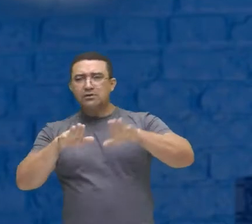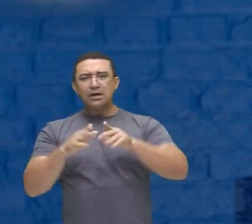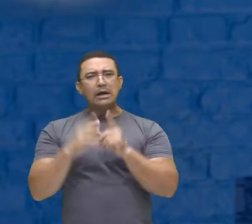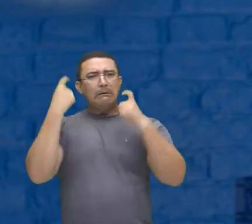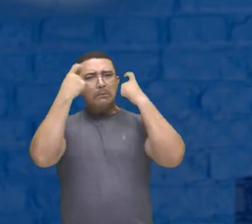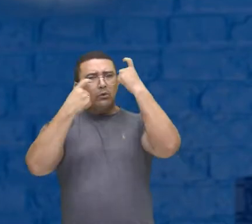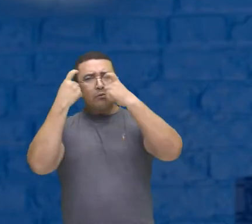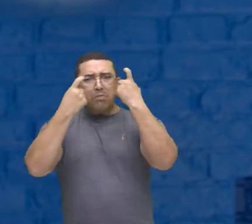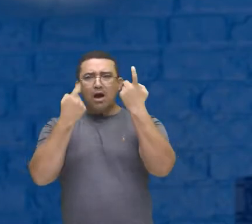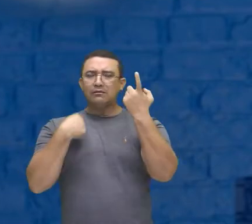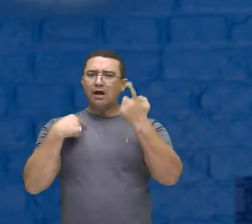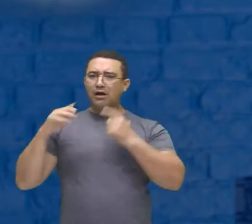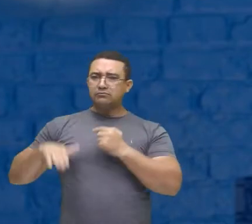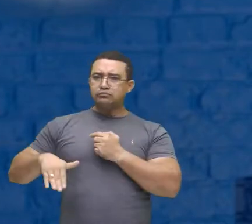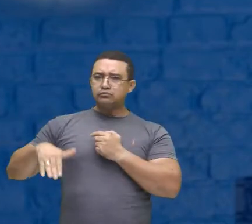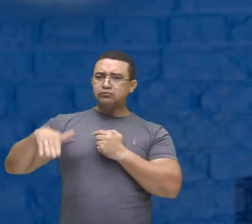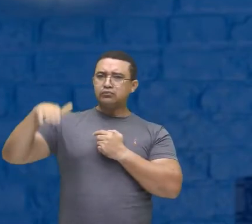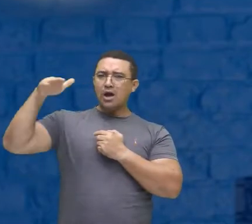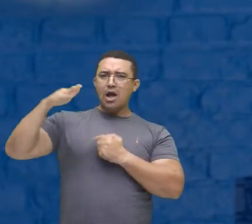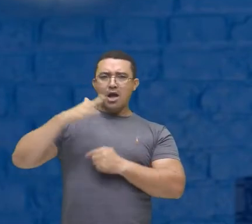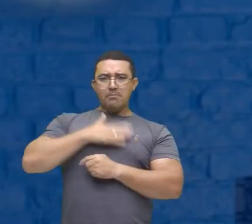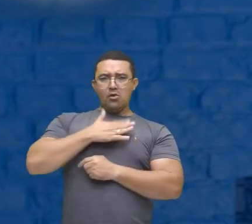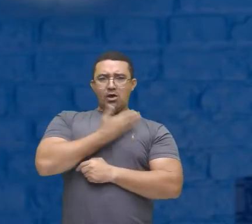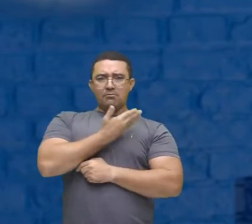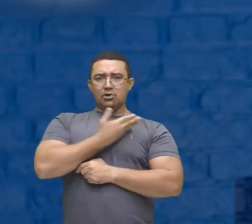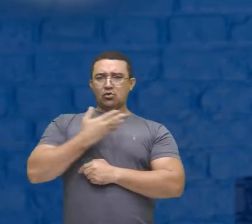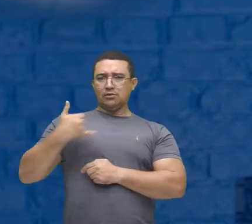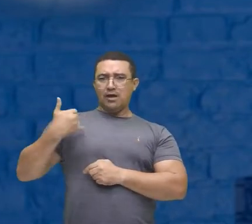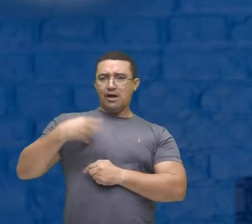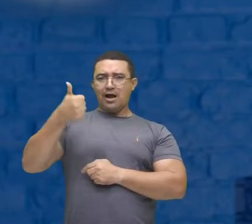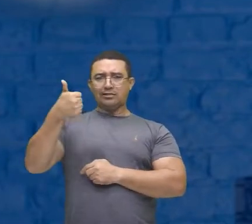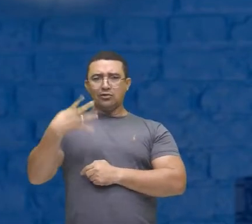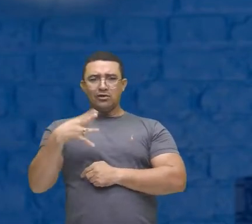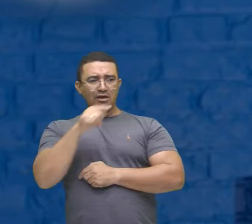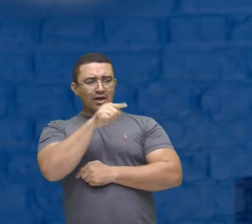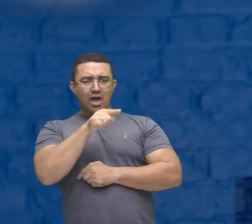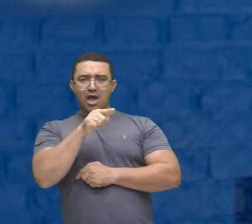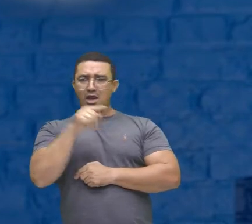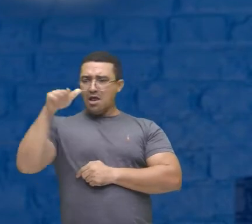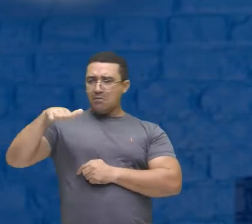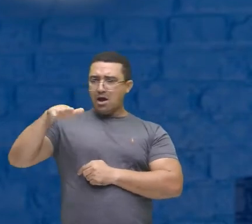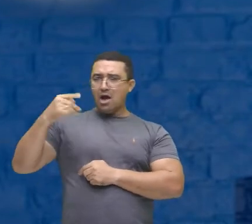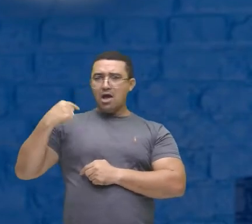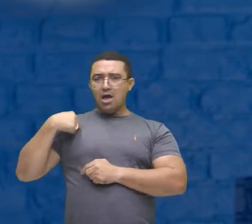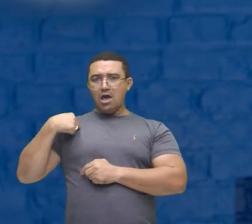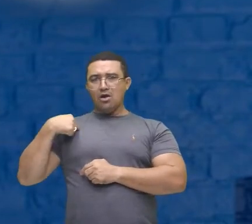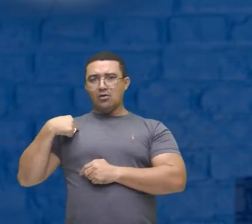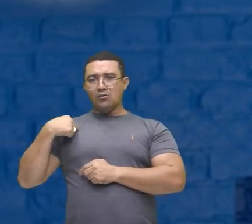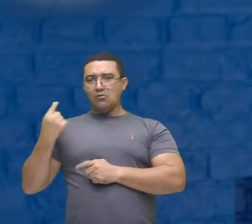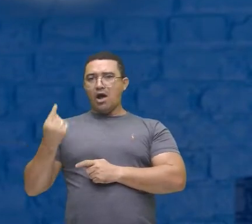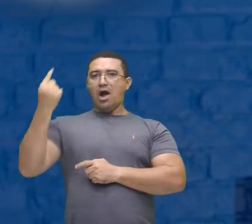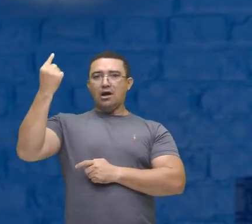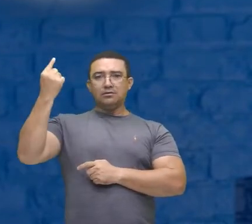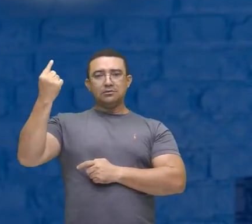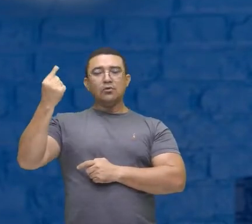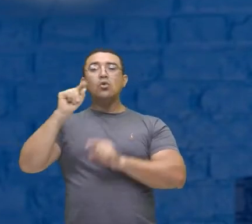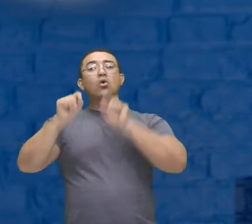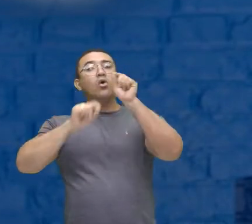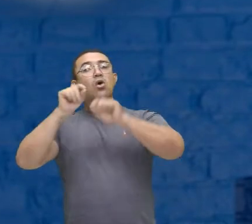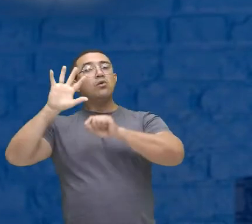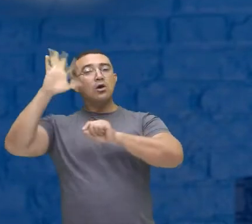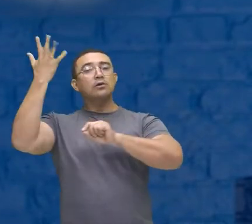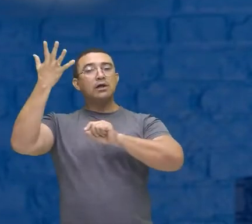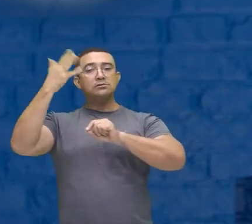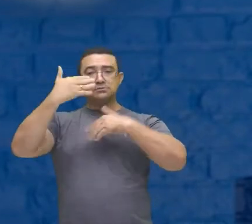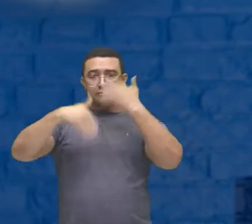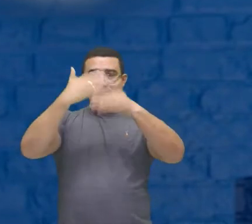devagar? Porque meu colega já tem 14 anos, ele é assim, e eu ainda não sou. Então, como é que se dá o desenvolvimento do menino, do corpo do